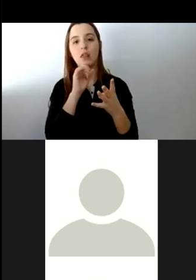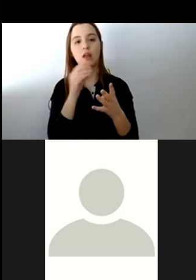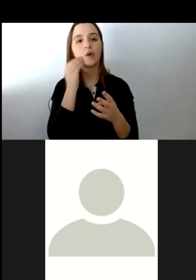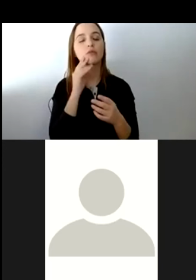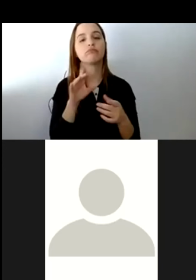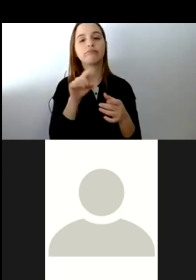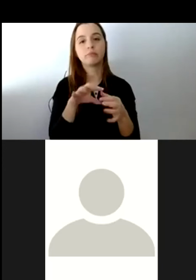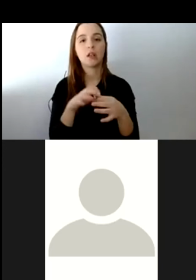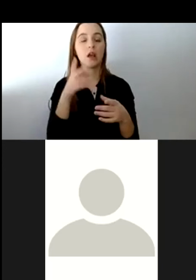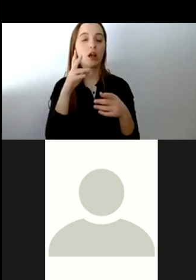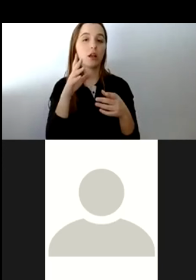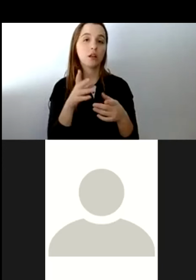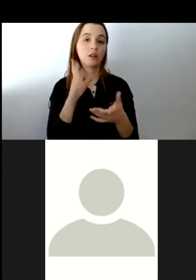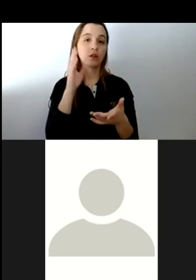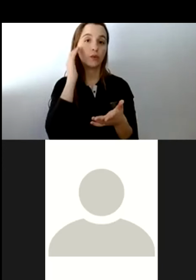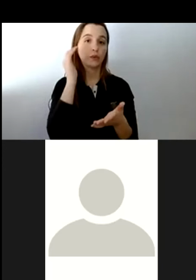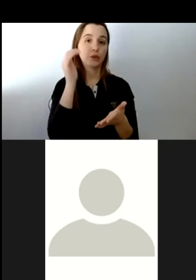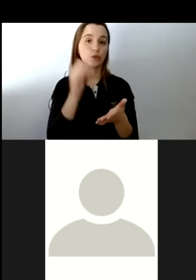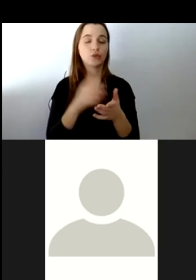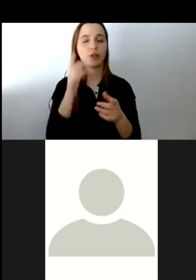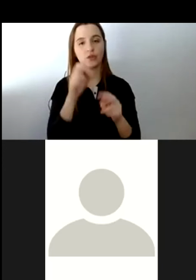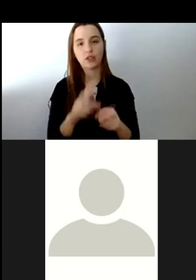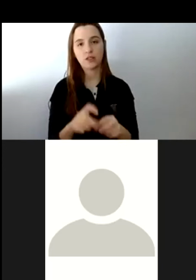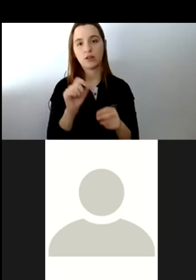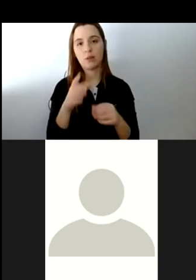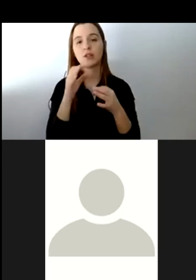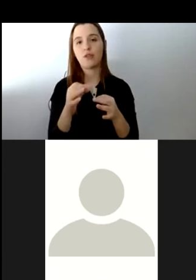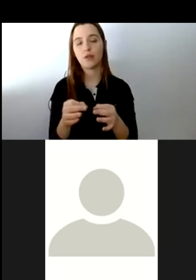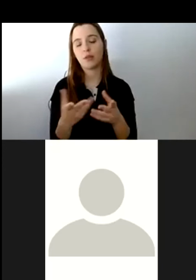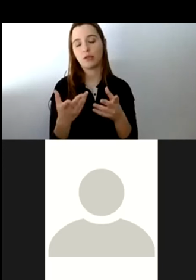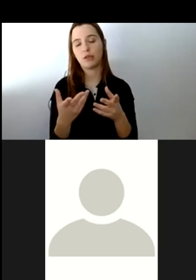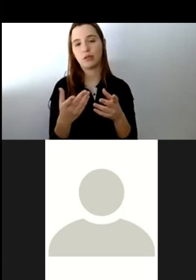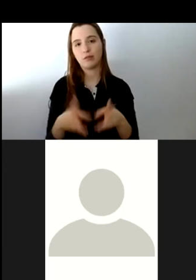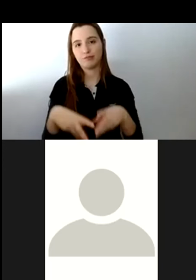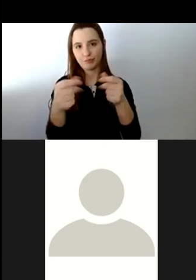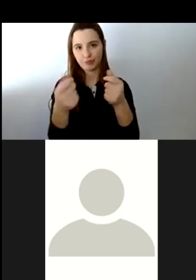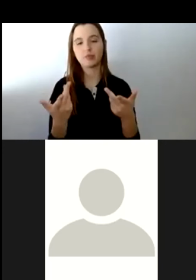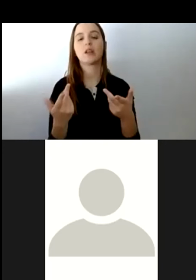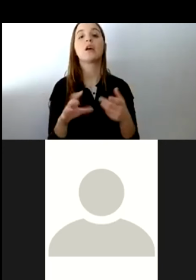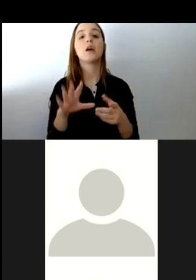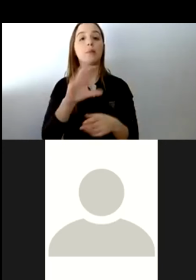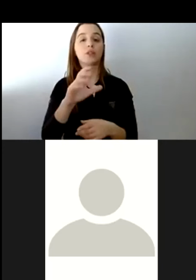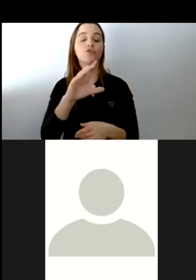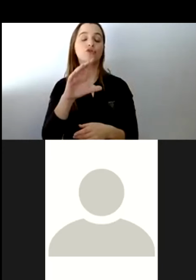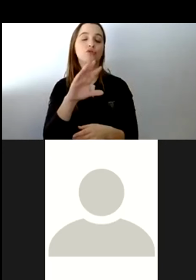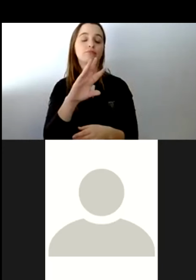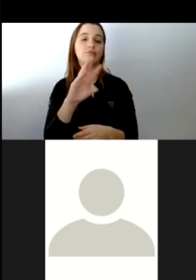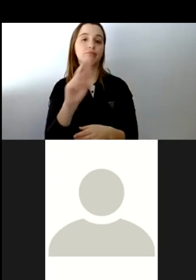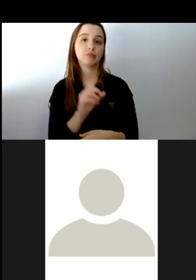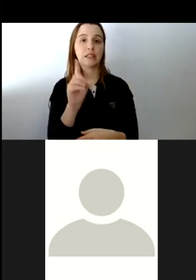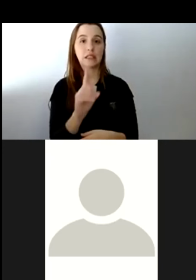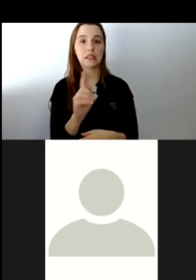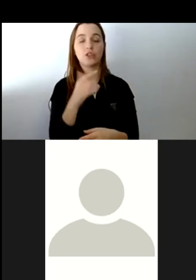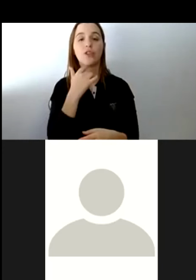resultados da investigação e do desenvolvimento de terapêuticas, as respostas dos 16 países com plano ou estratégias nacionais permitiram